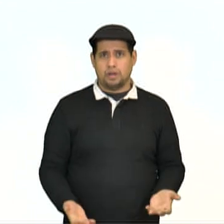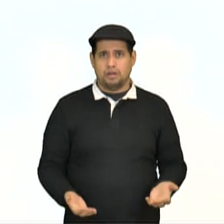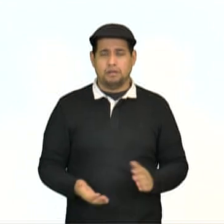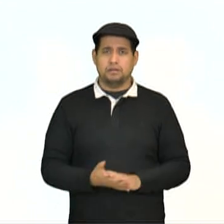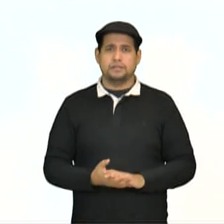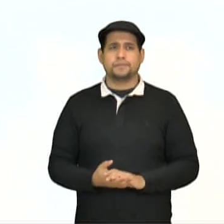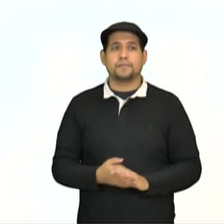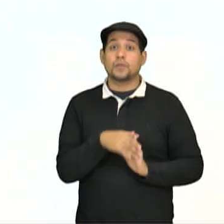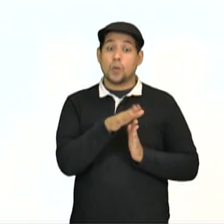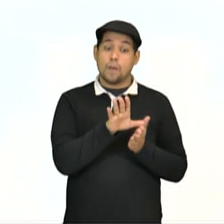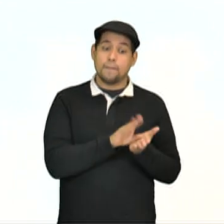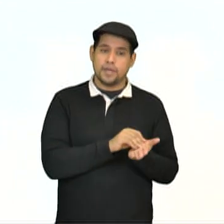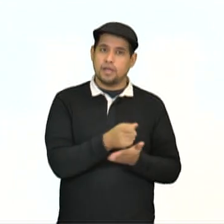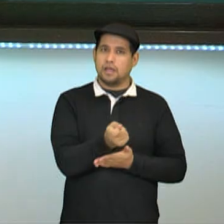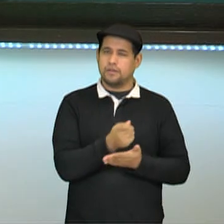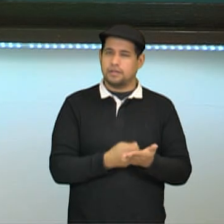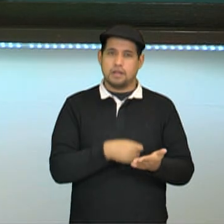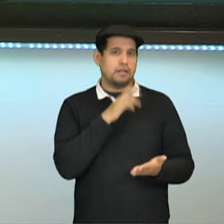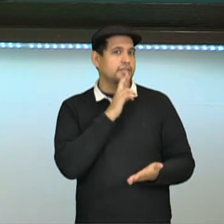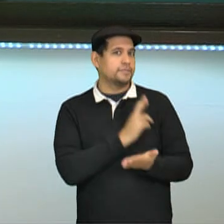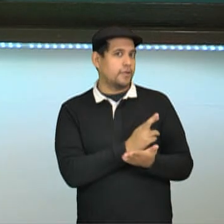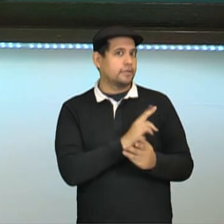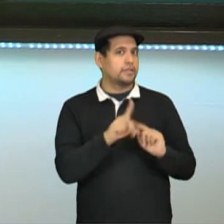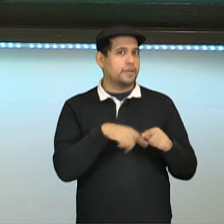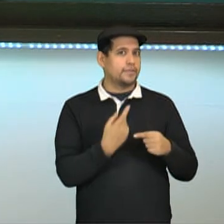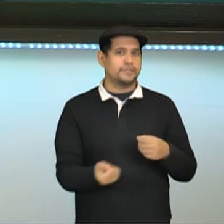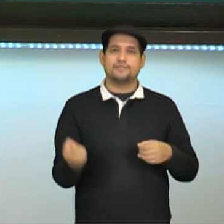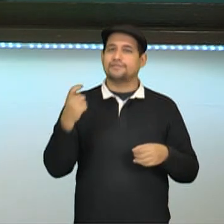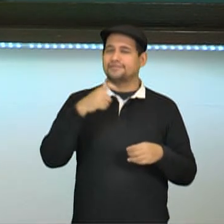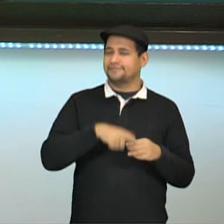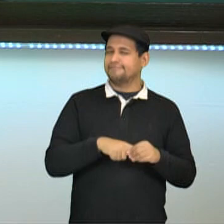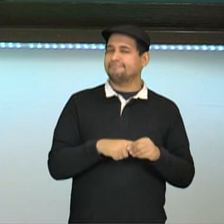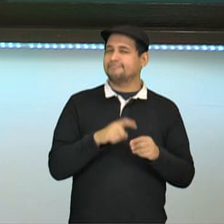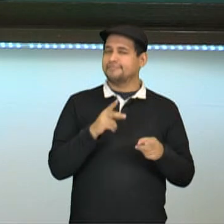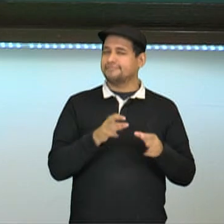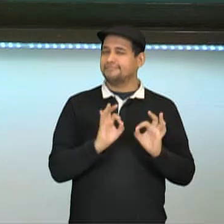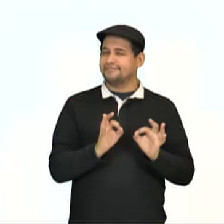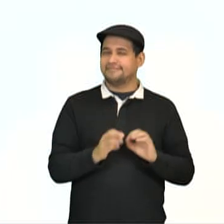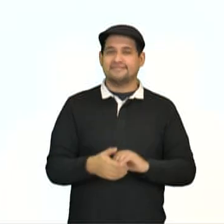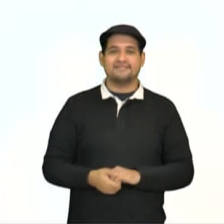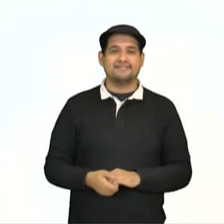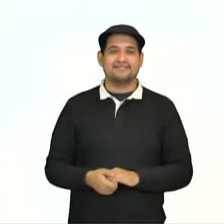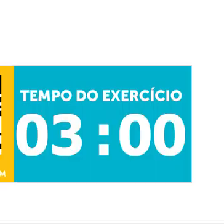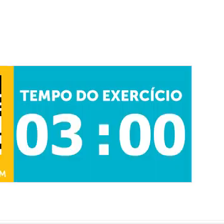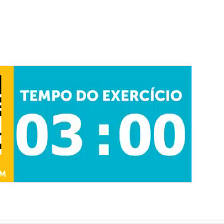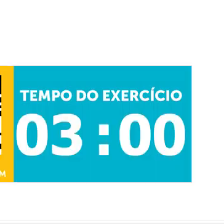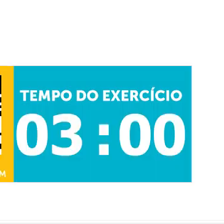atividade. Copiem no seu caderno, respondam e a gente já volta para ver se está tudo certo.